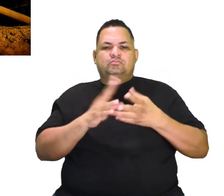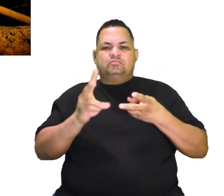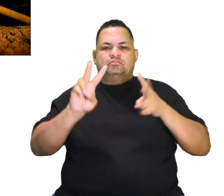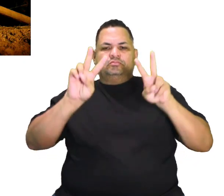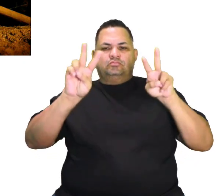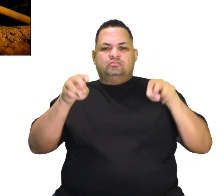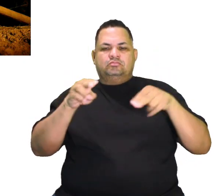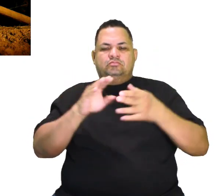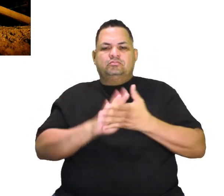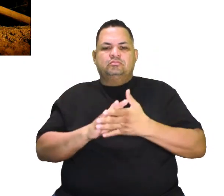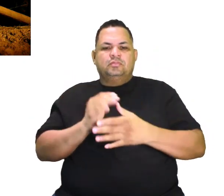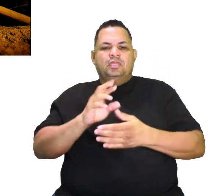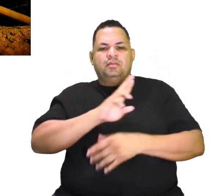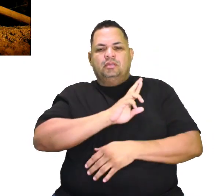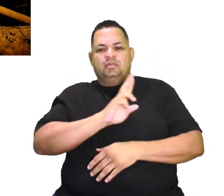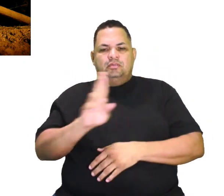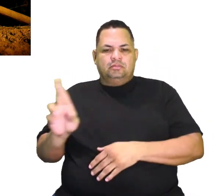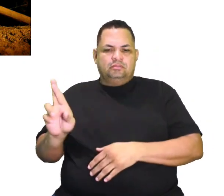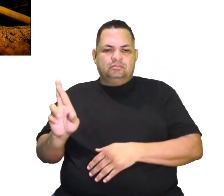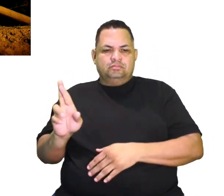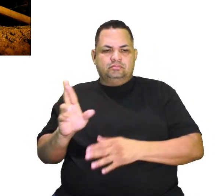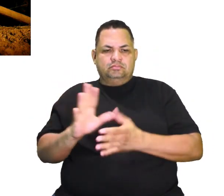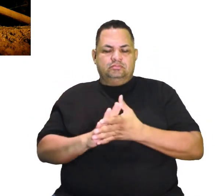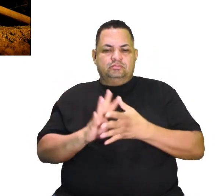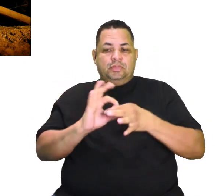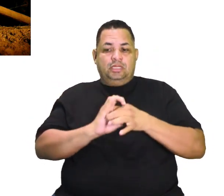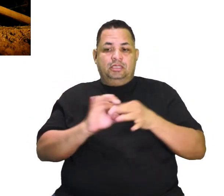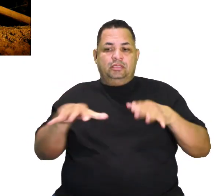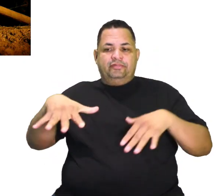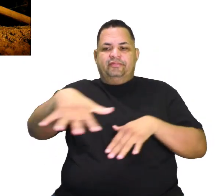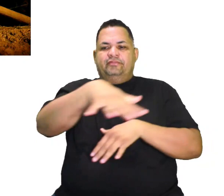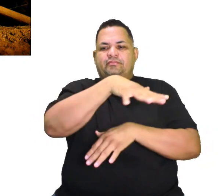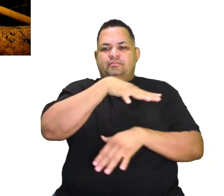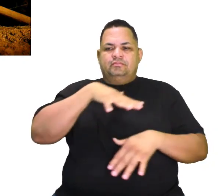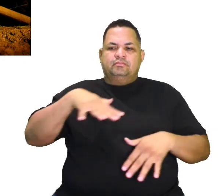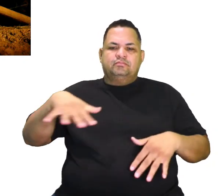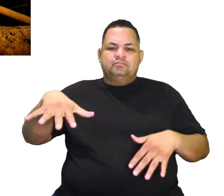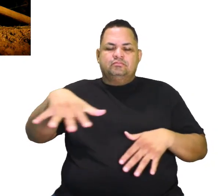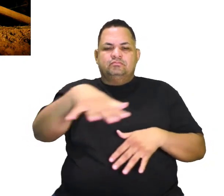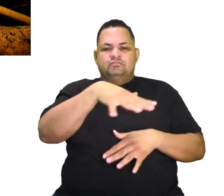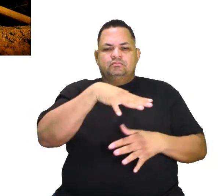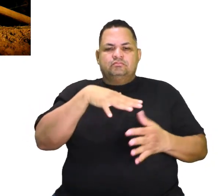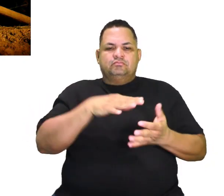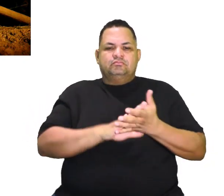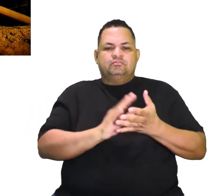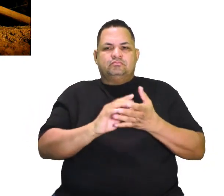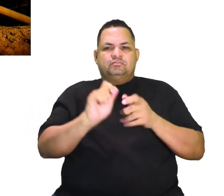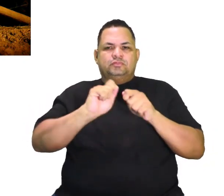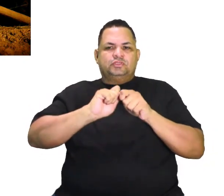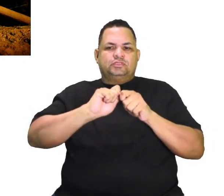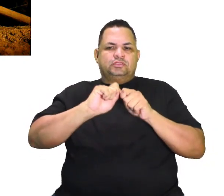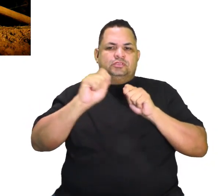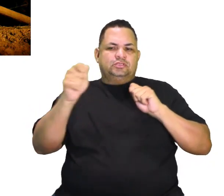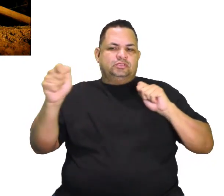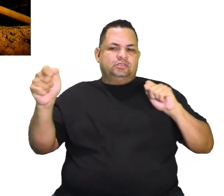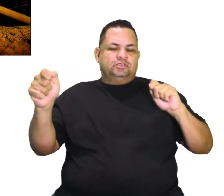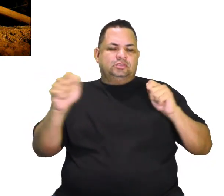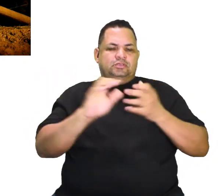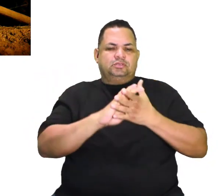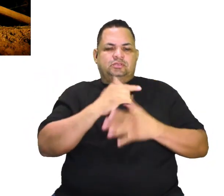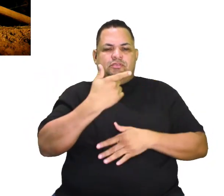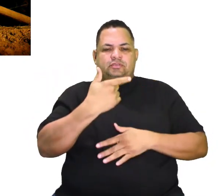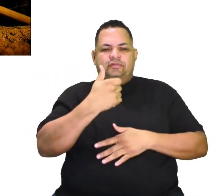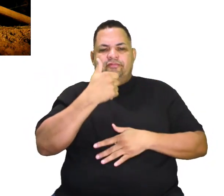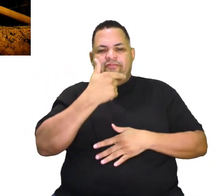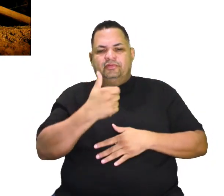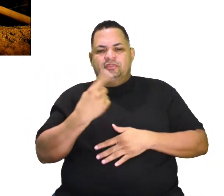cristão, religioso. Ele é a céu aberto, localizado a 21 quilômetros do centro, em Porto Velho,